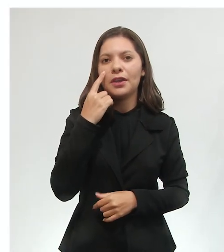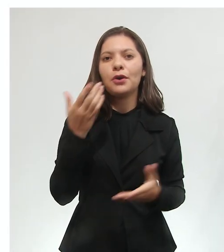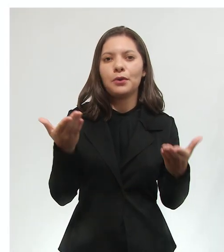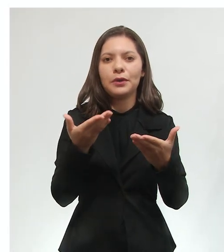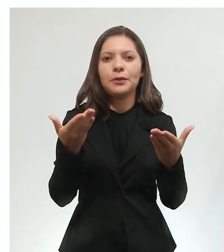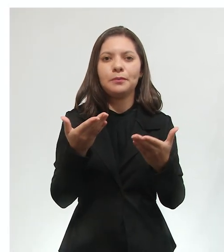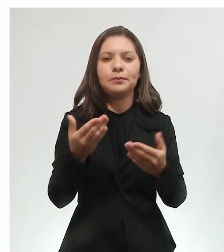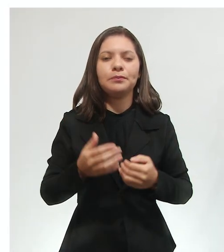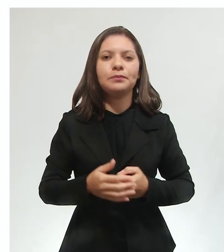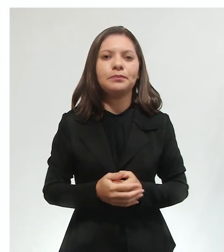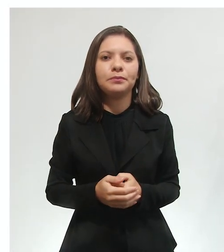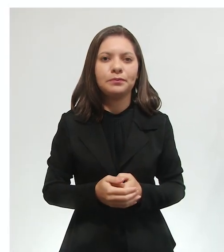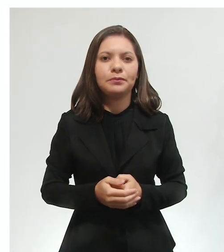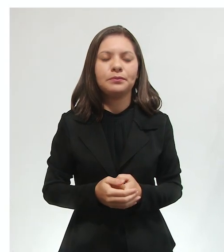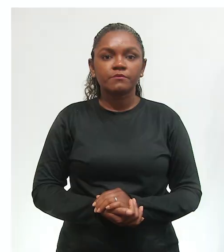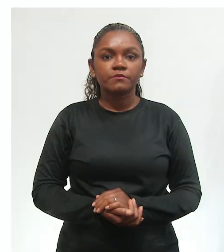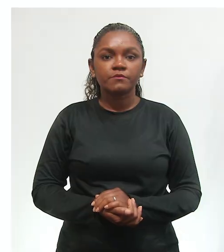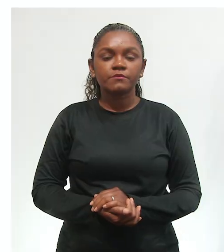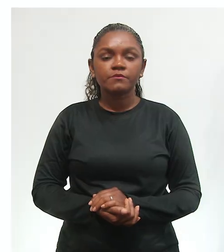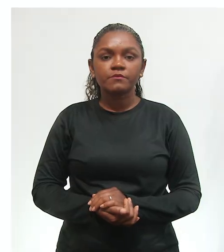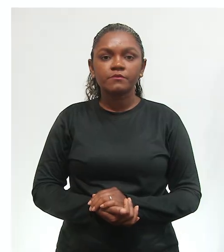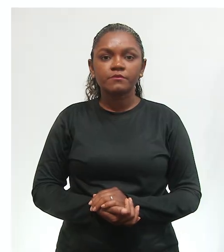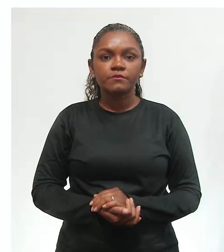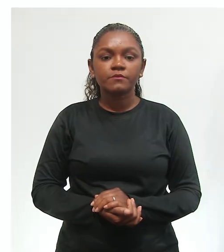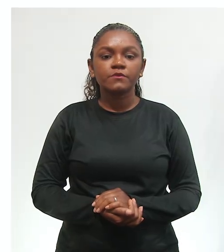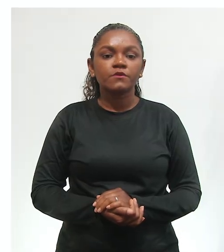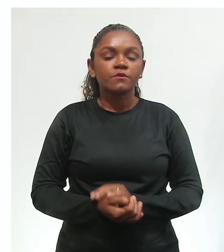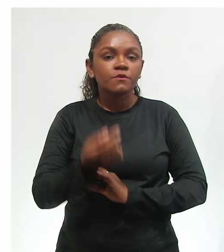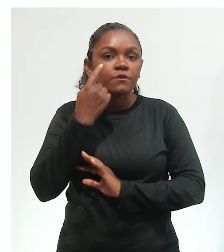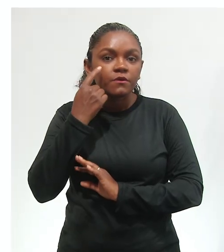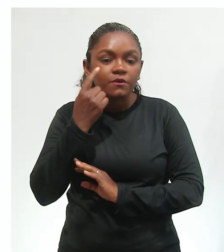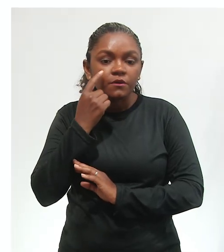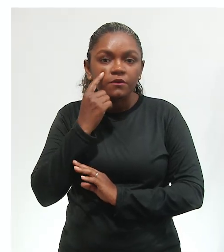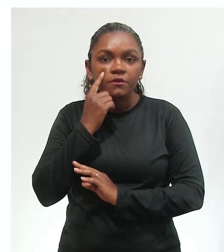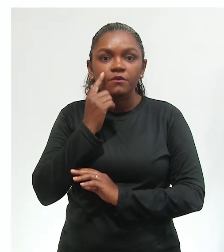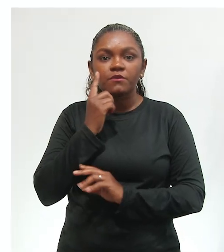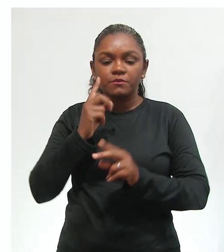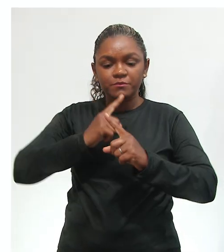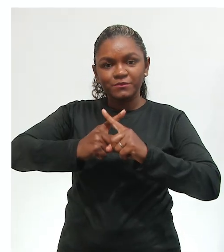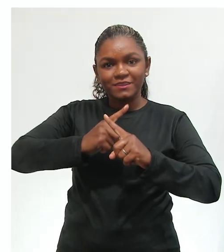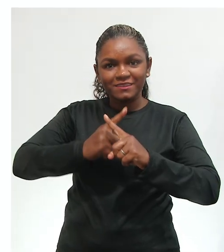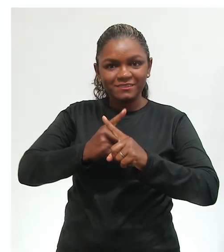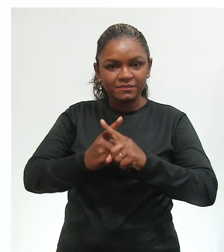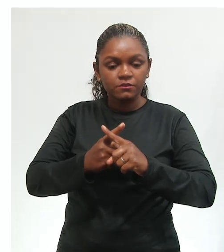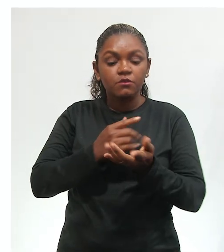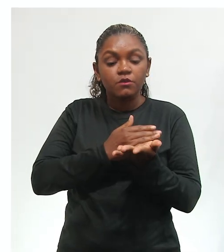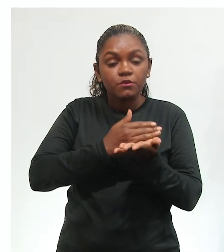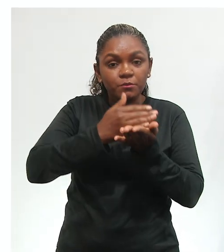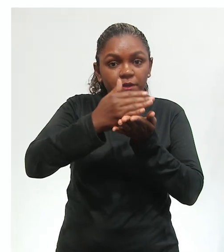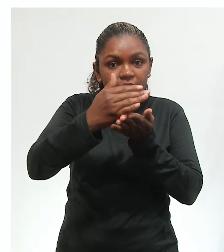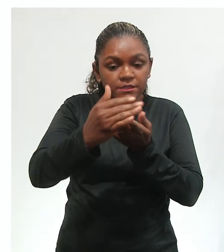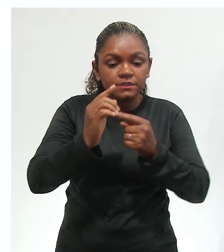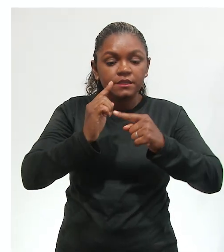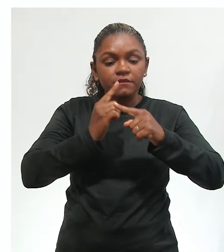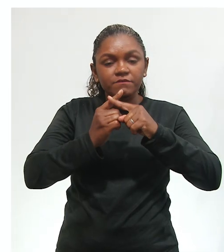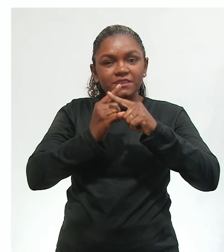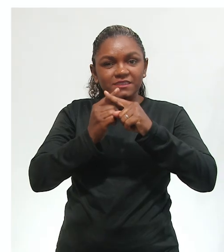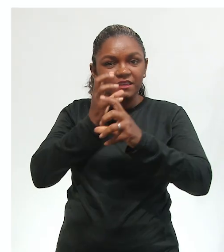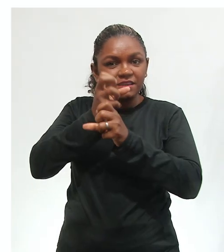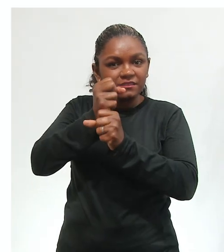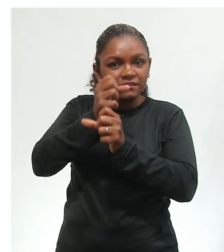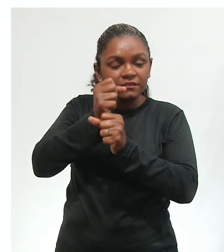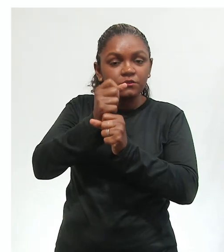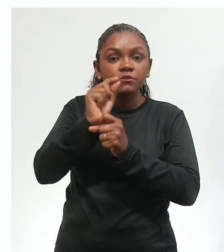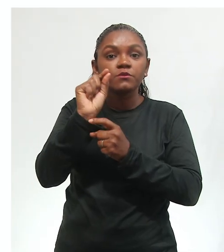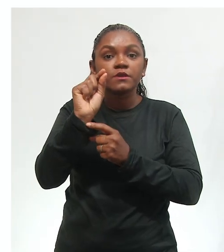do princípio multiplicativo. Observem aqui o princípio multiplicativo. Eu vou começar multiplicando aqui para a gente,